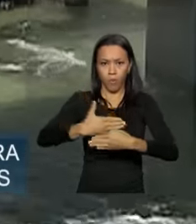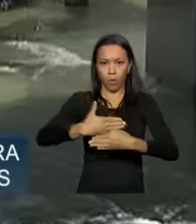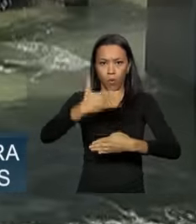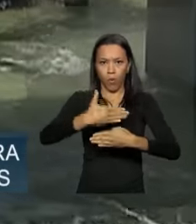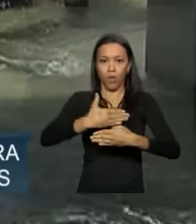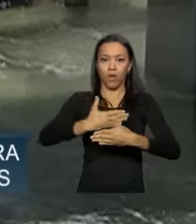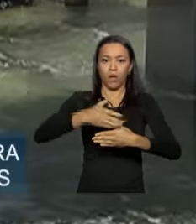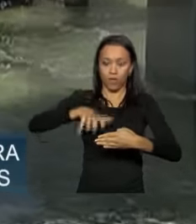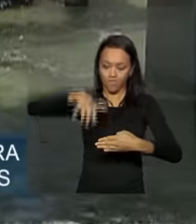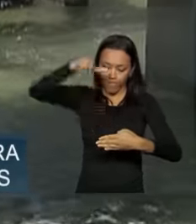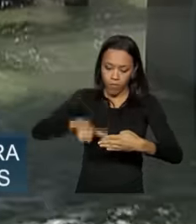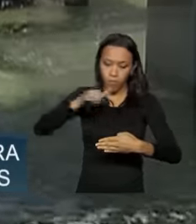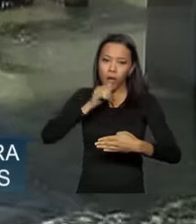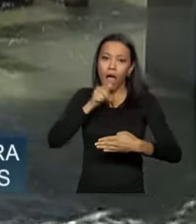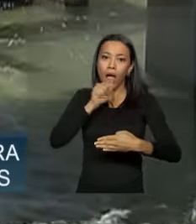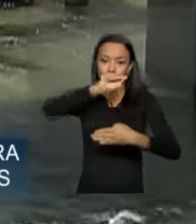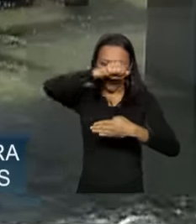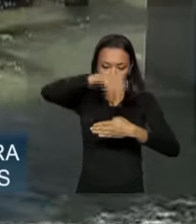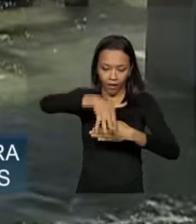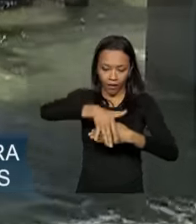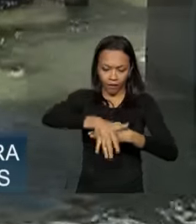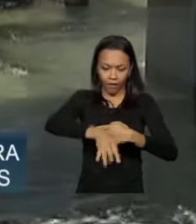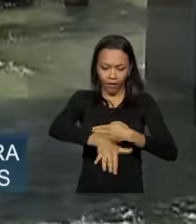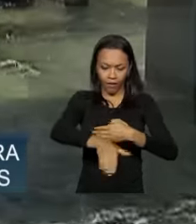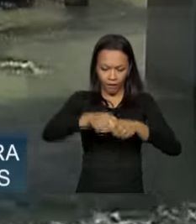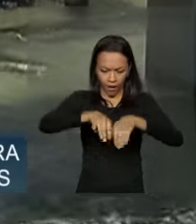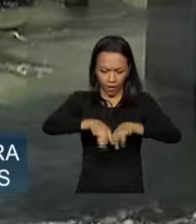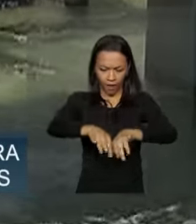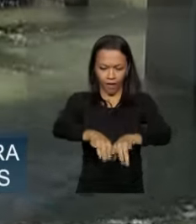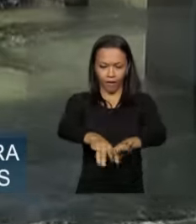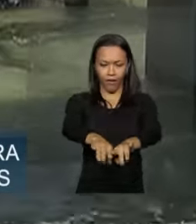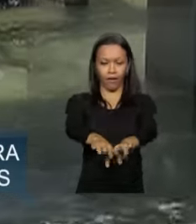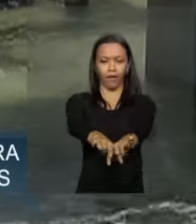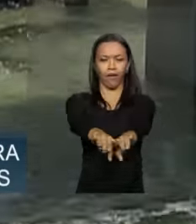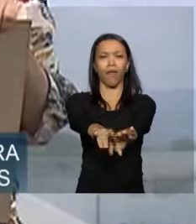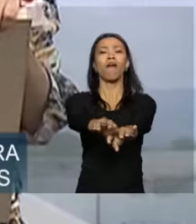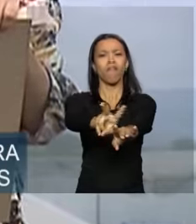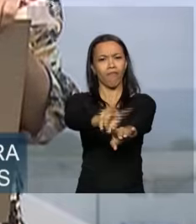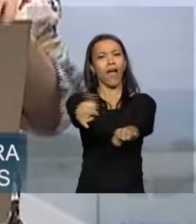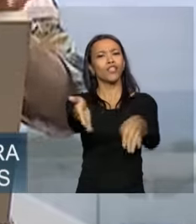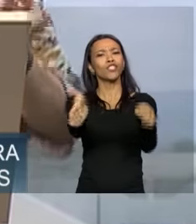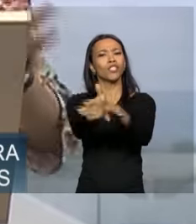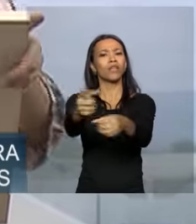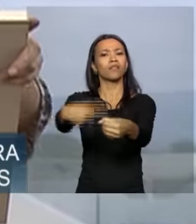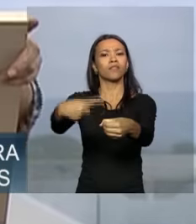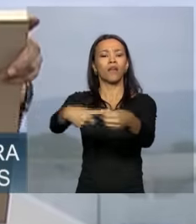água chegando e indo. Ela vai chegar em Arapiraca.